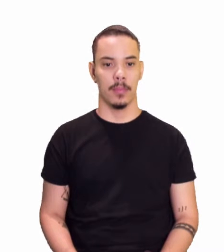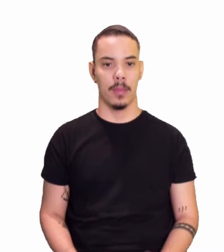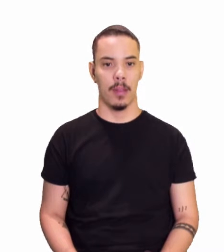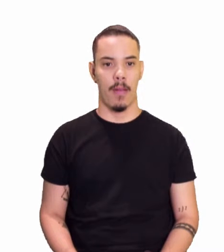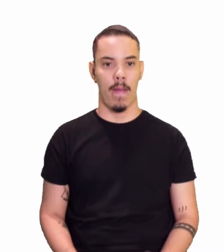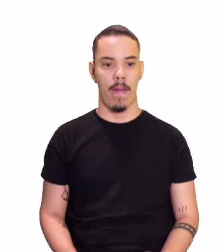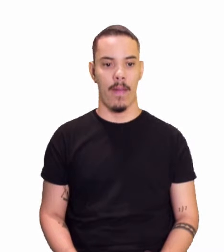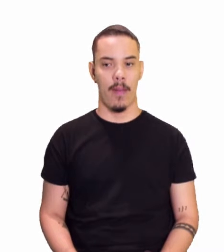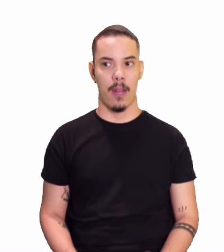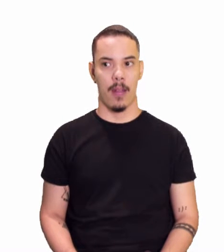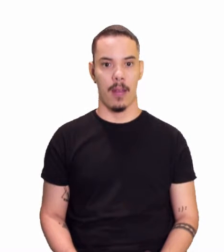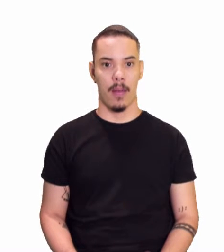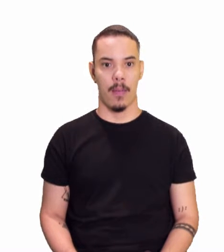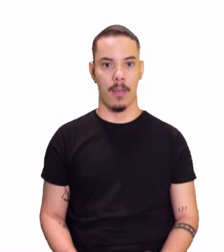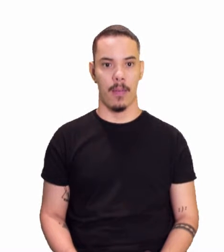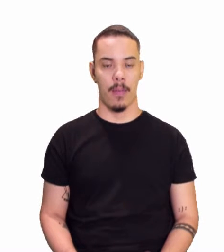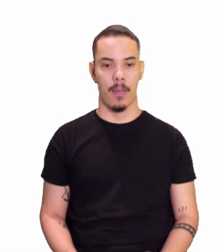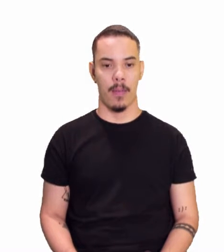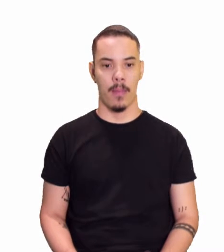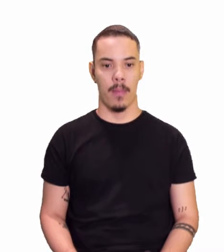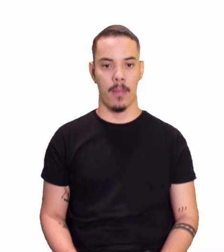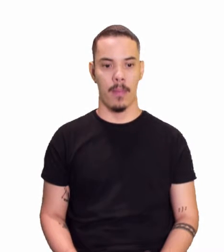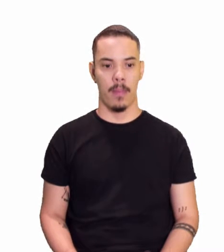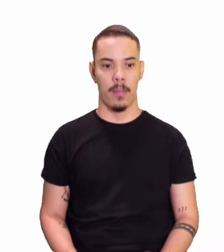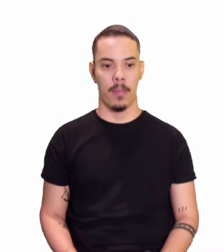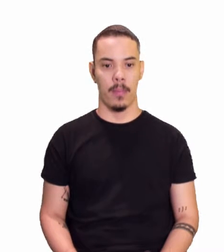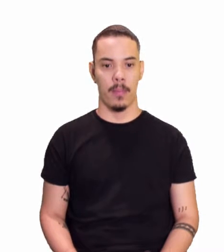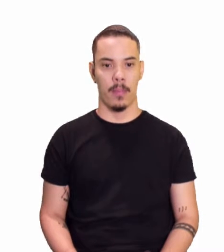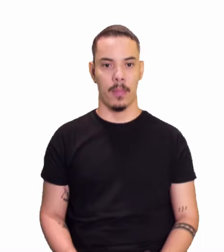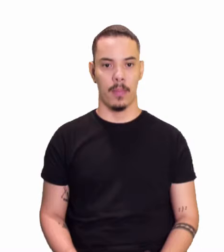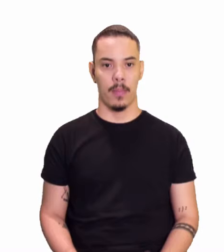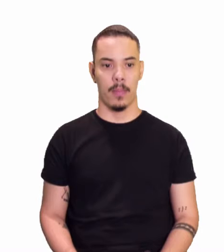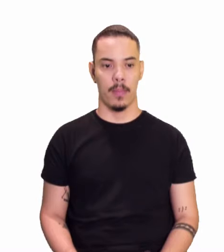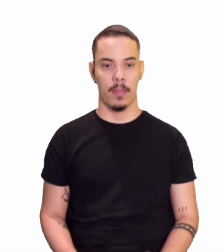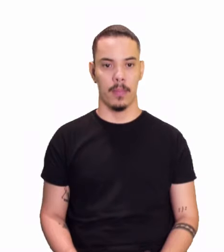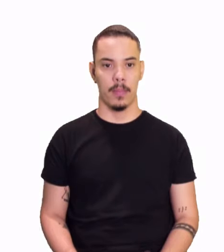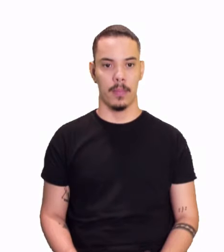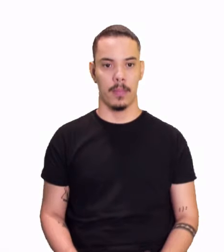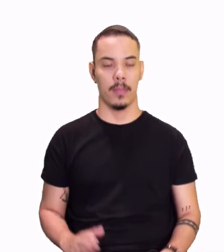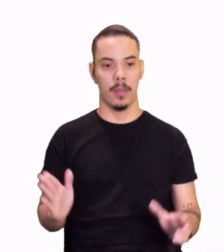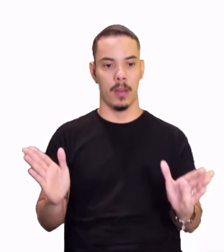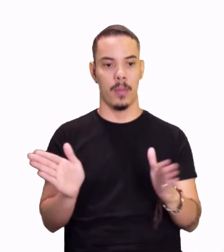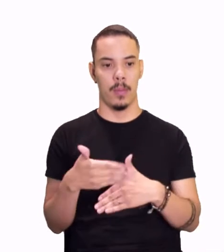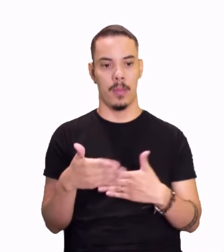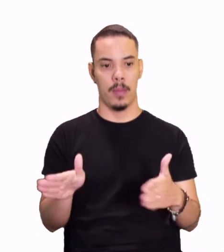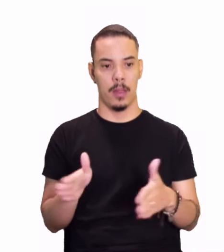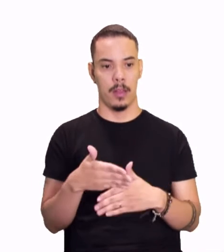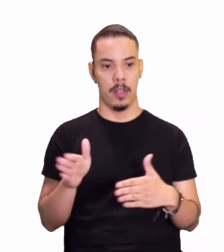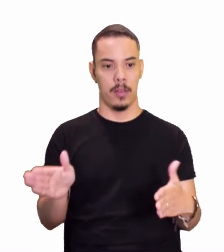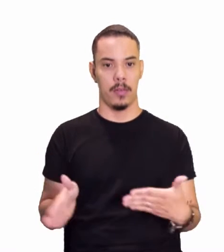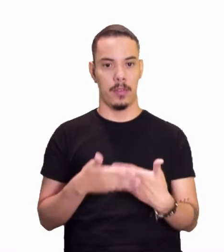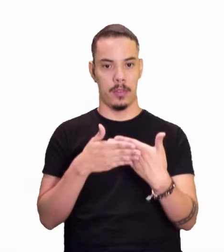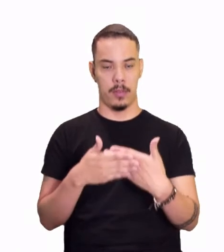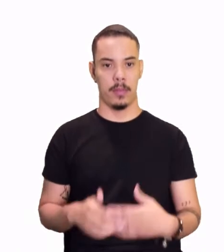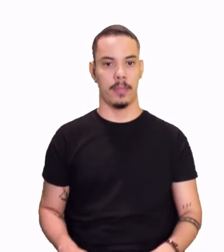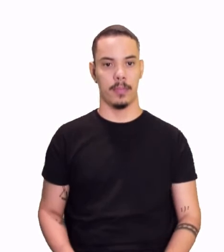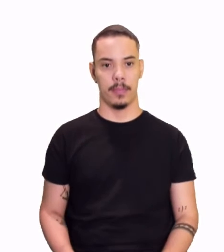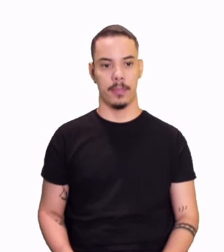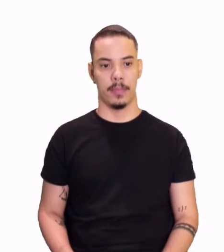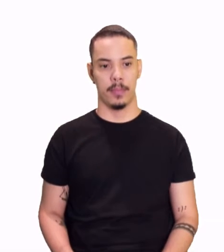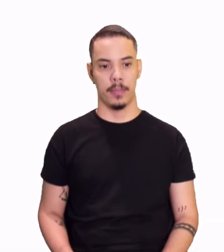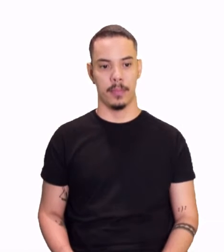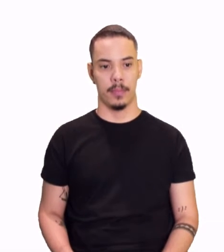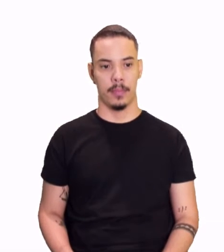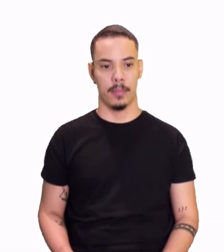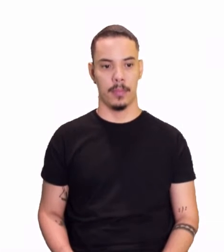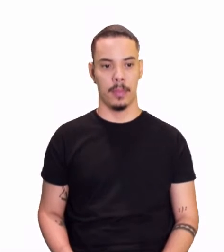E acima, né, logo em seguida, nós temos o quadrado, quer dizer, é uma caixa, tá fechada. E logo em seguida vem um